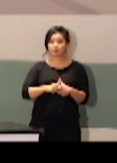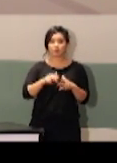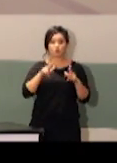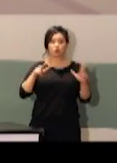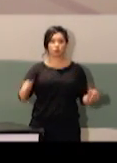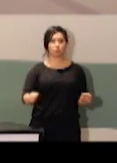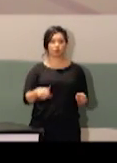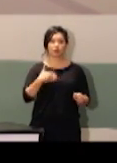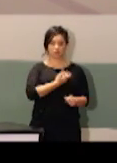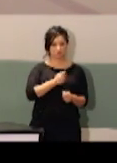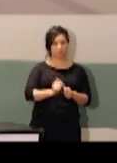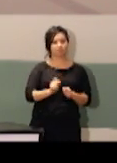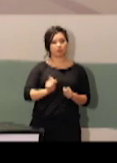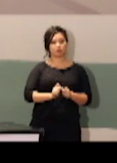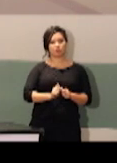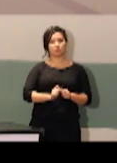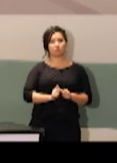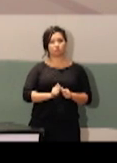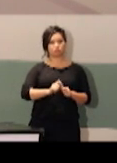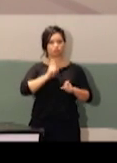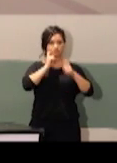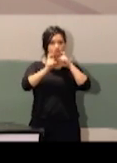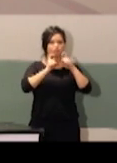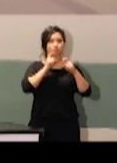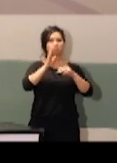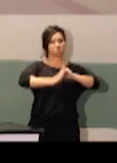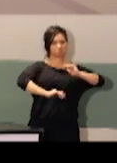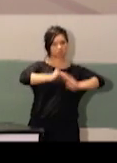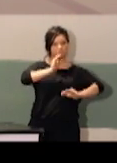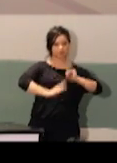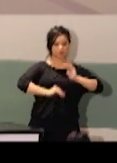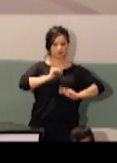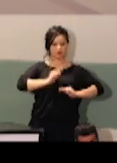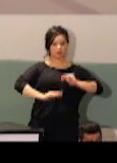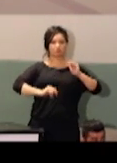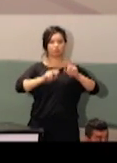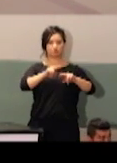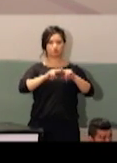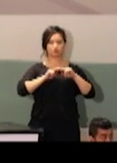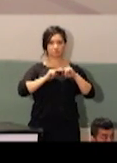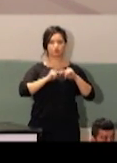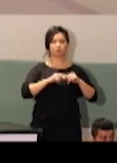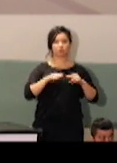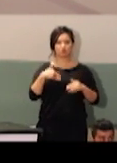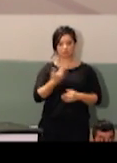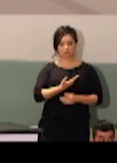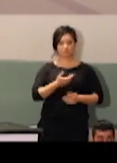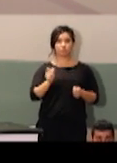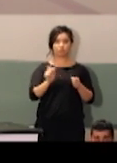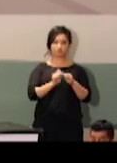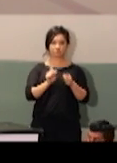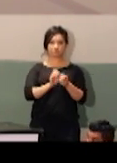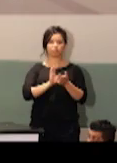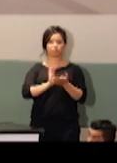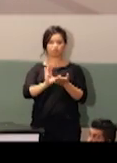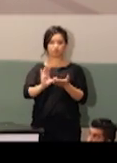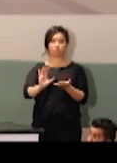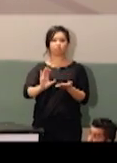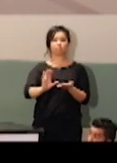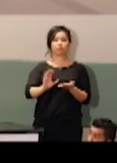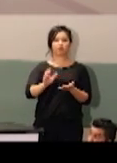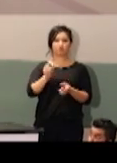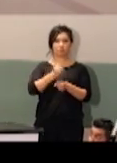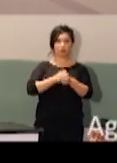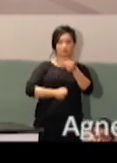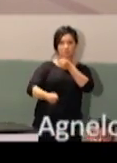estamos fazendo uma gestão profissional. É, fruto disso, nós fizemos um investimento ano passado de 2,3